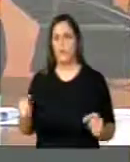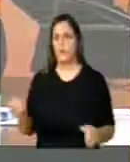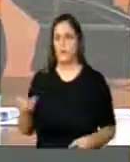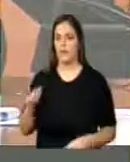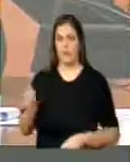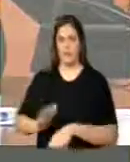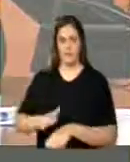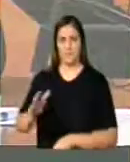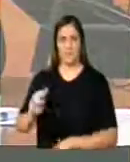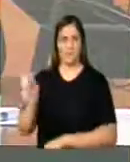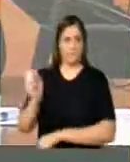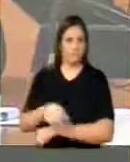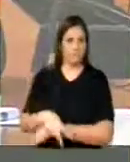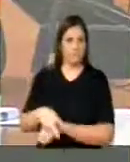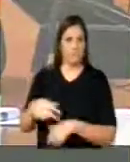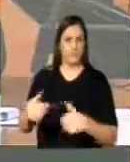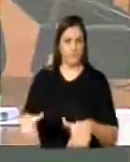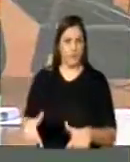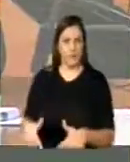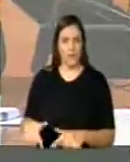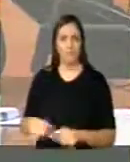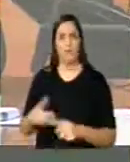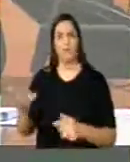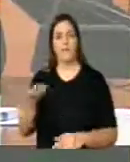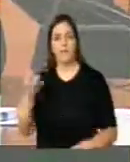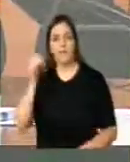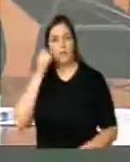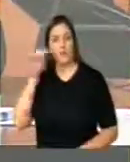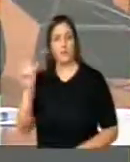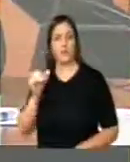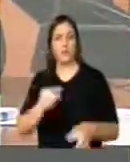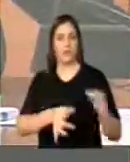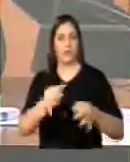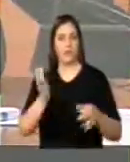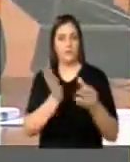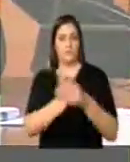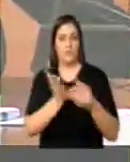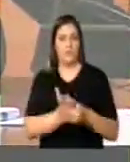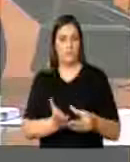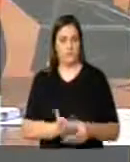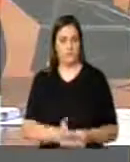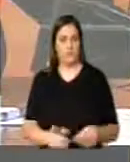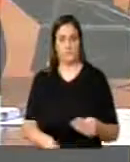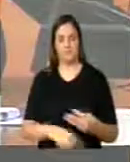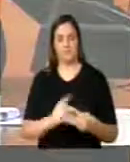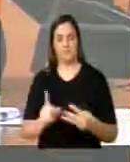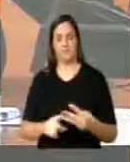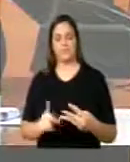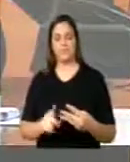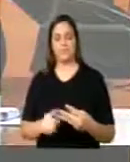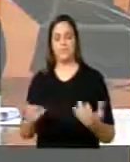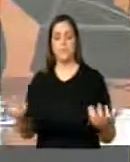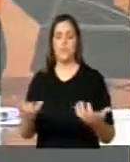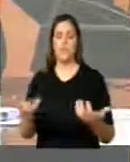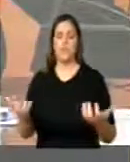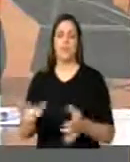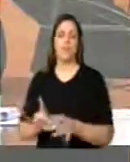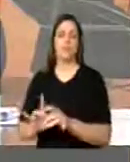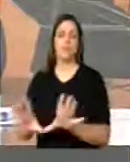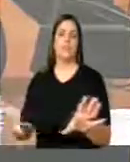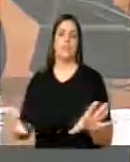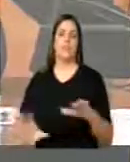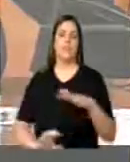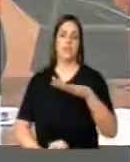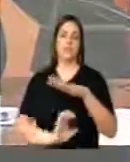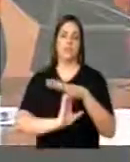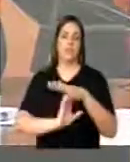emprego, que é diminuir a judicialização, e a terceira é conferir autonomia às partes que negociam. Na